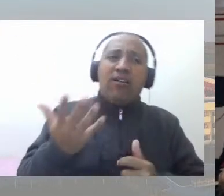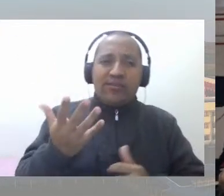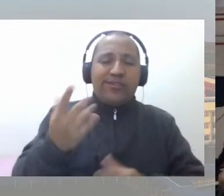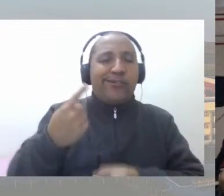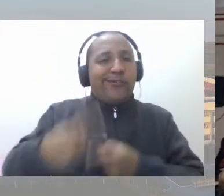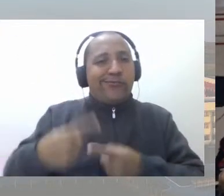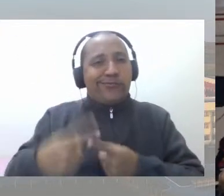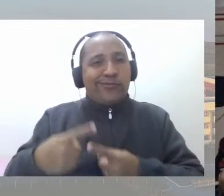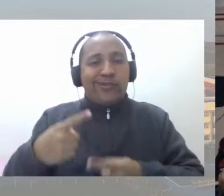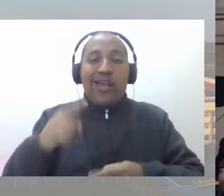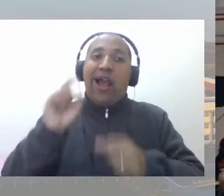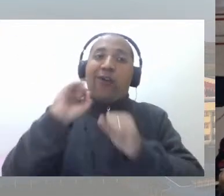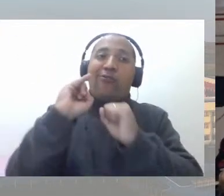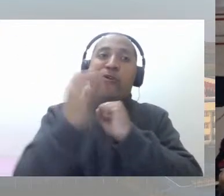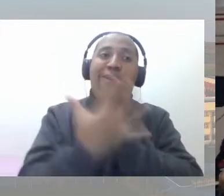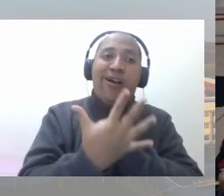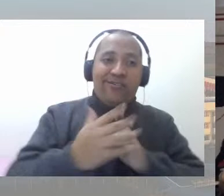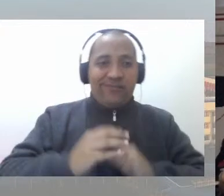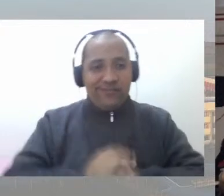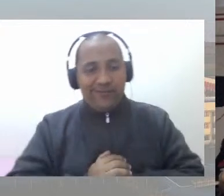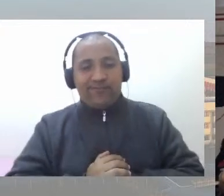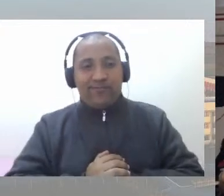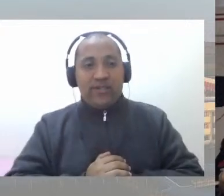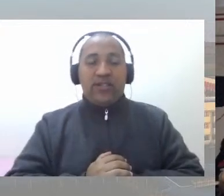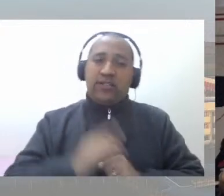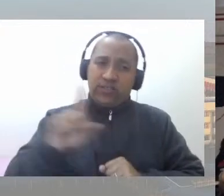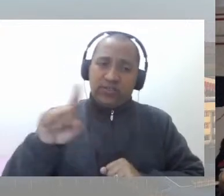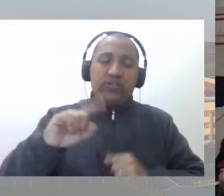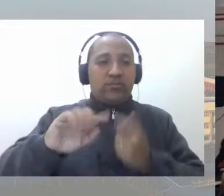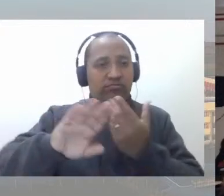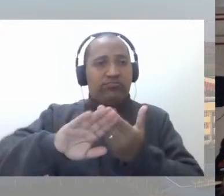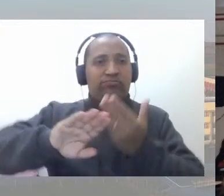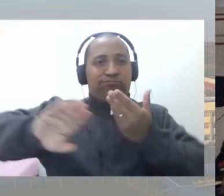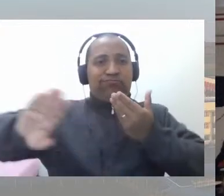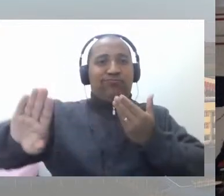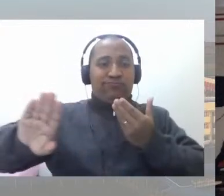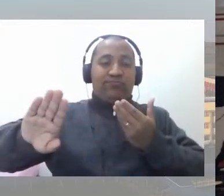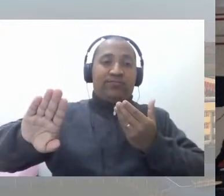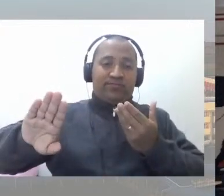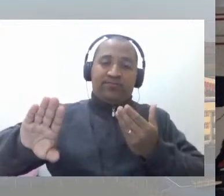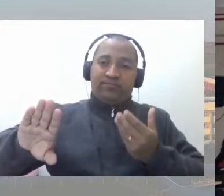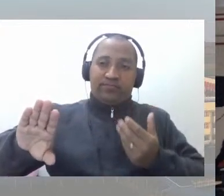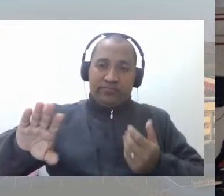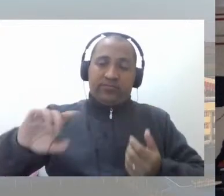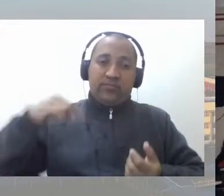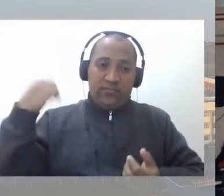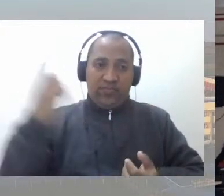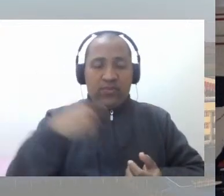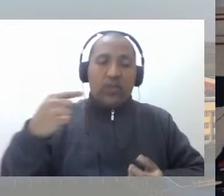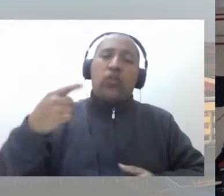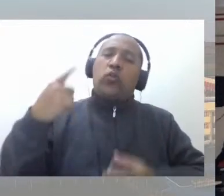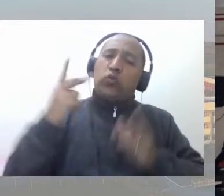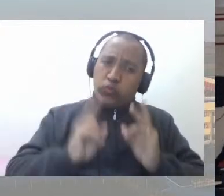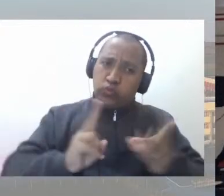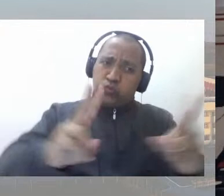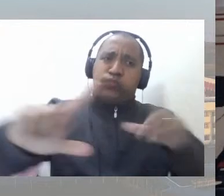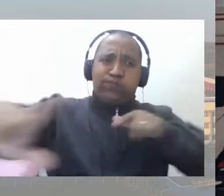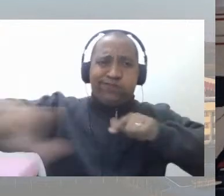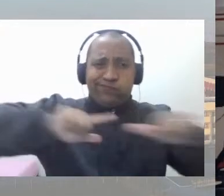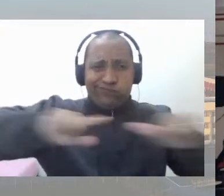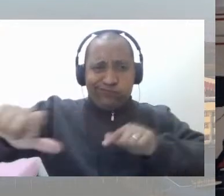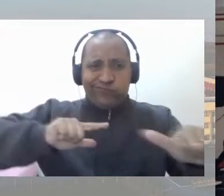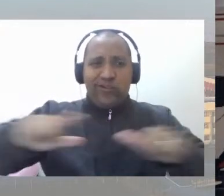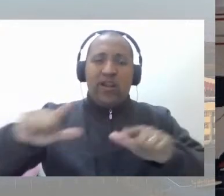um momento da pandemia, que nos afastou, mas não nos omitiu de continuar trabalhando por